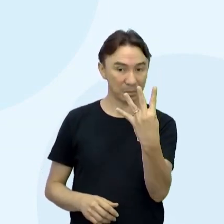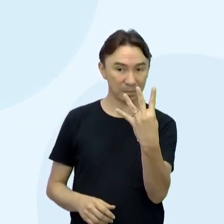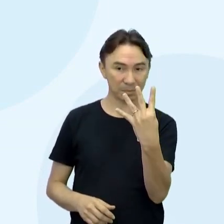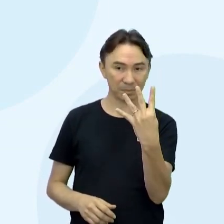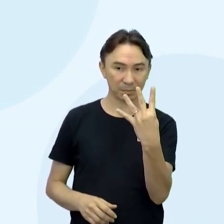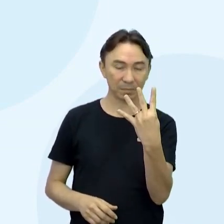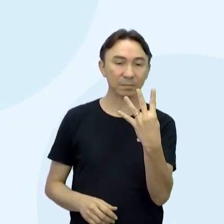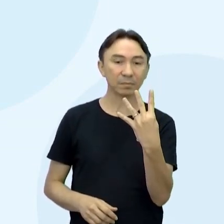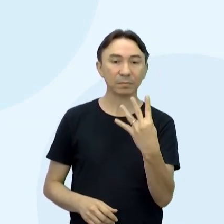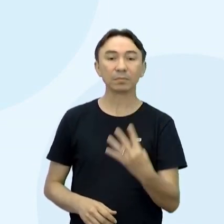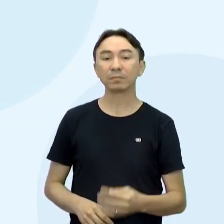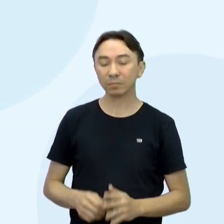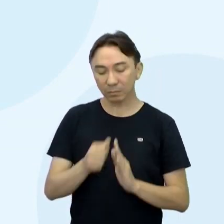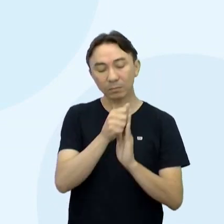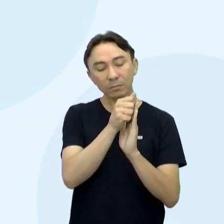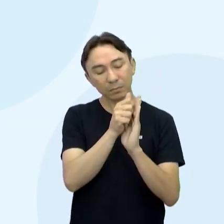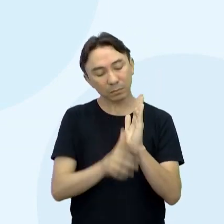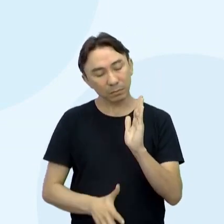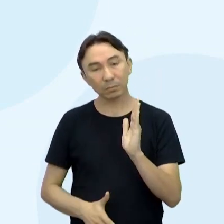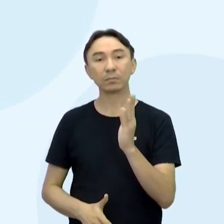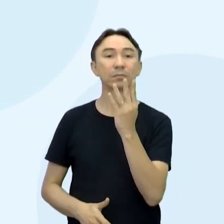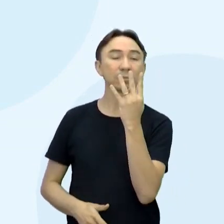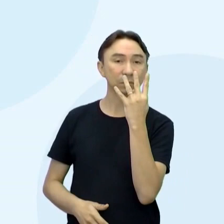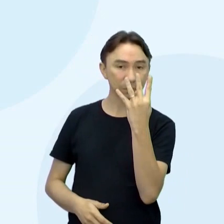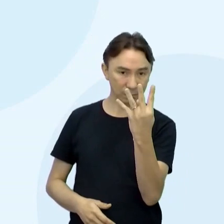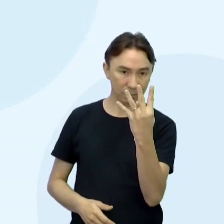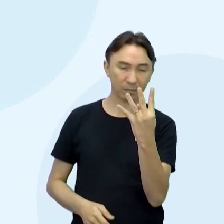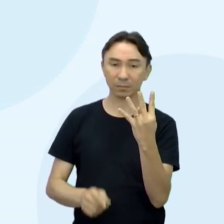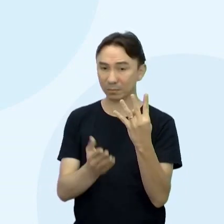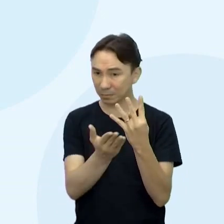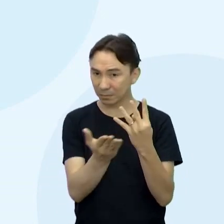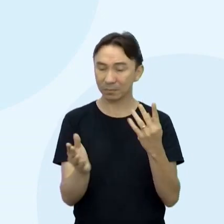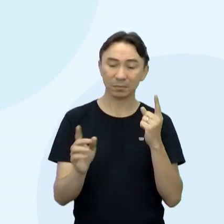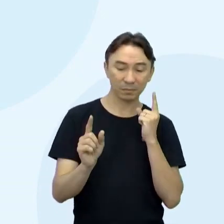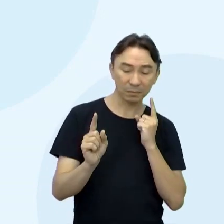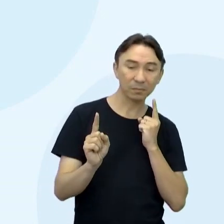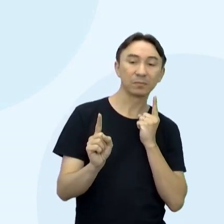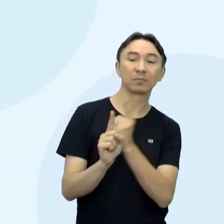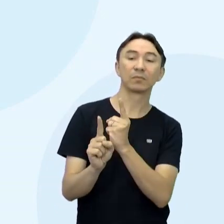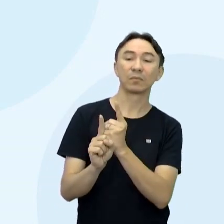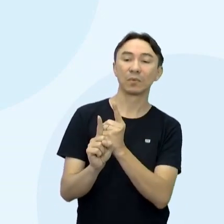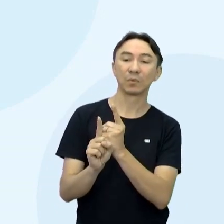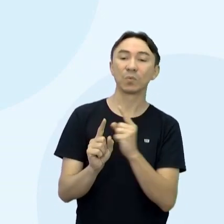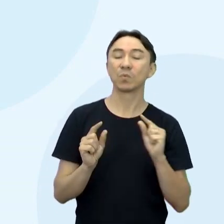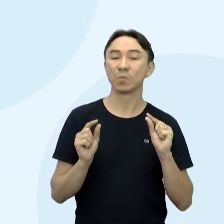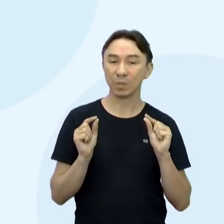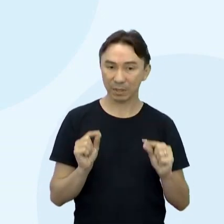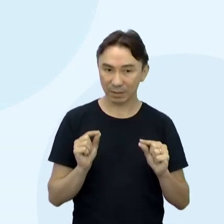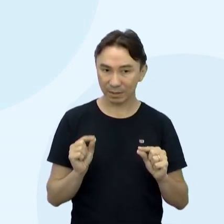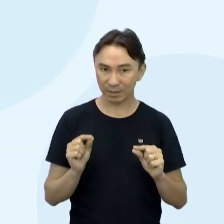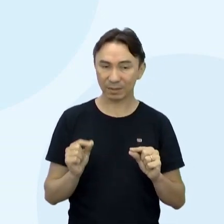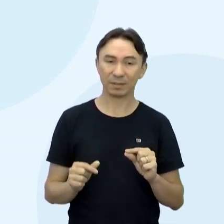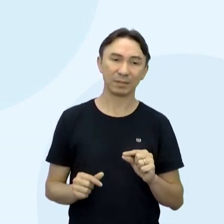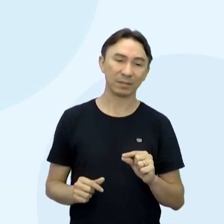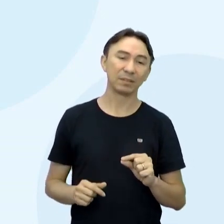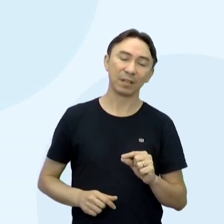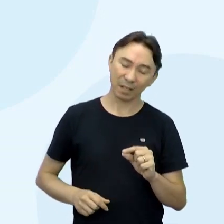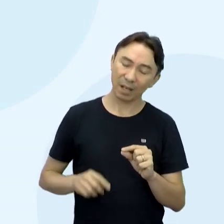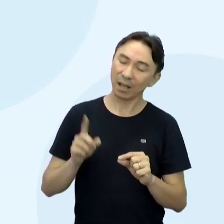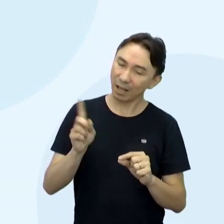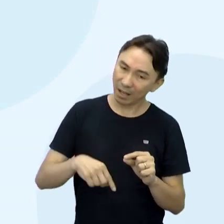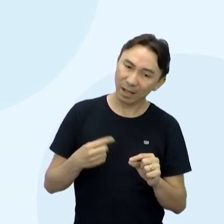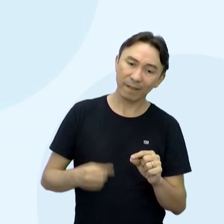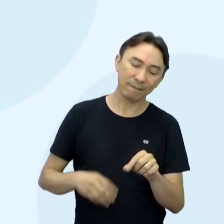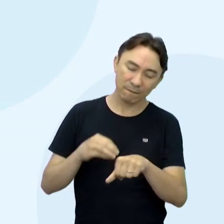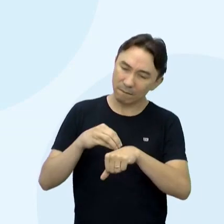Então, na atividade 4, vocês vão encontrar justamente uma orientação